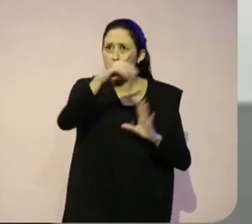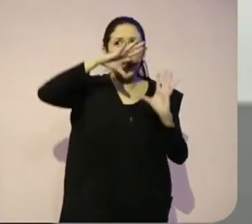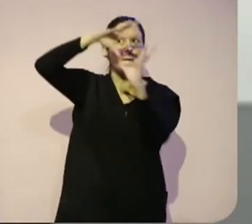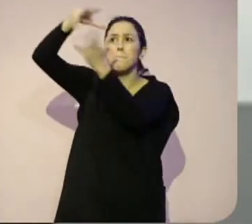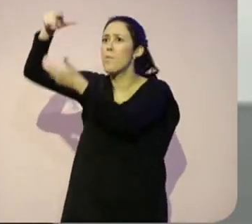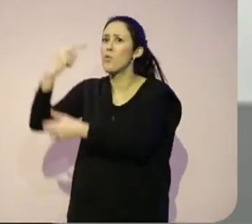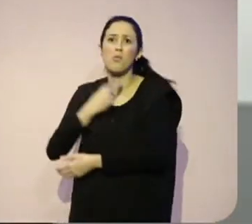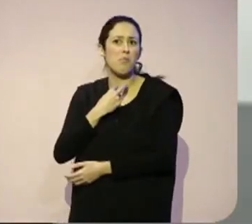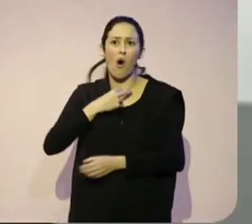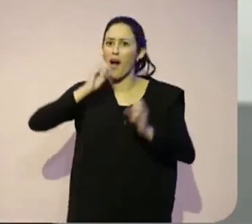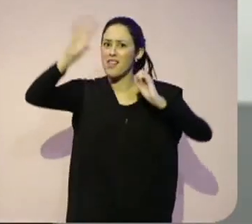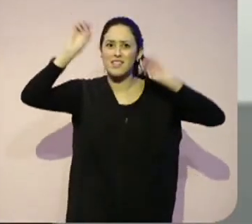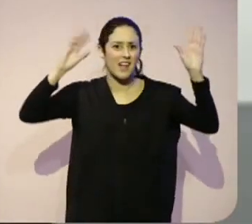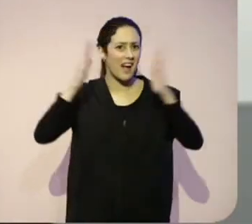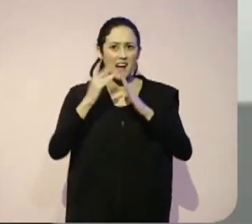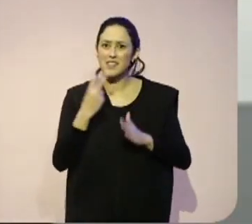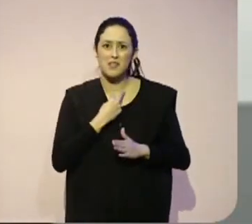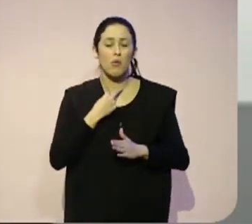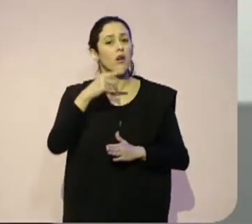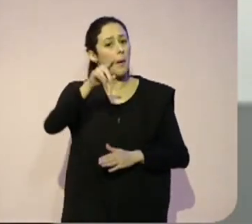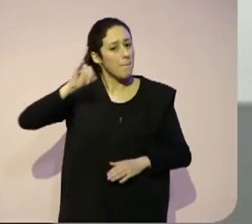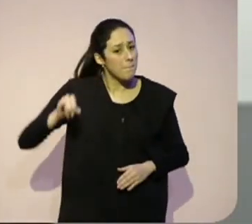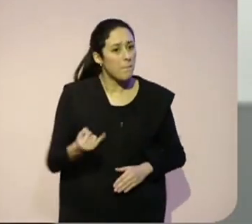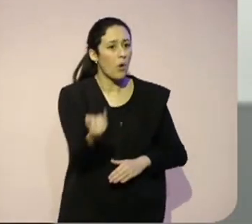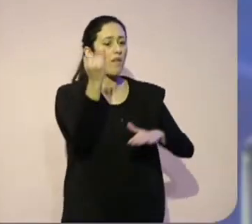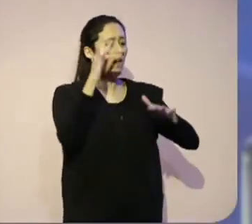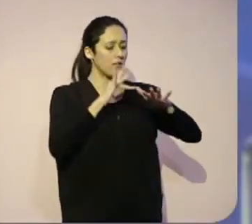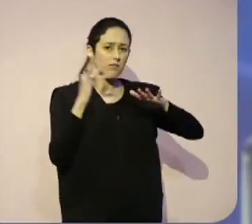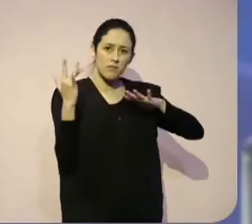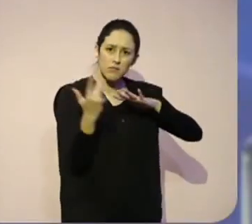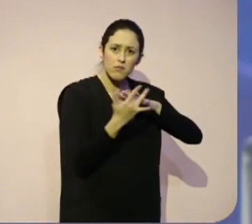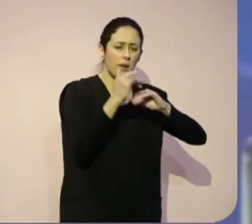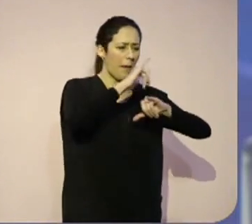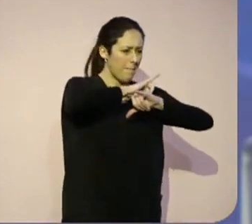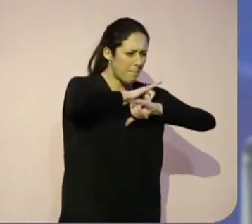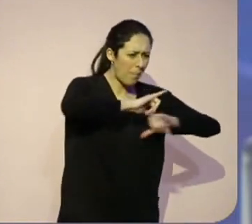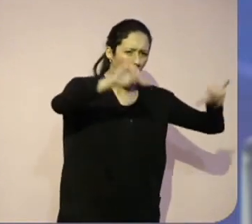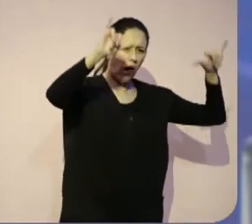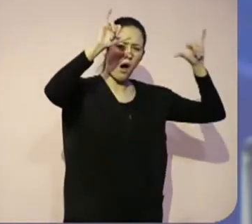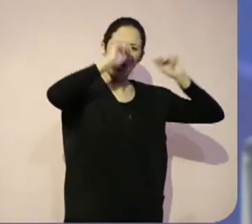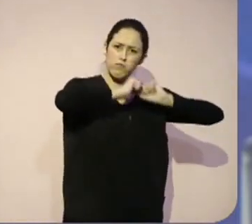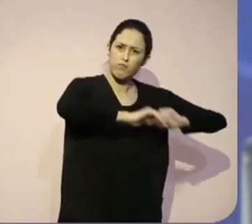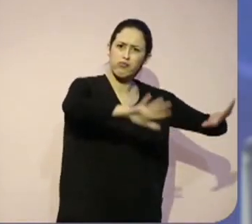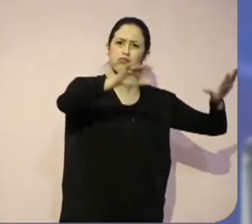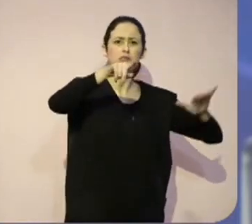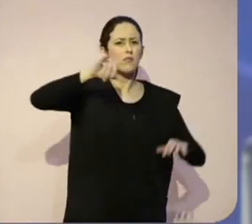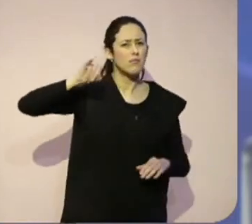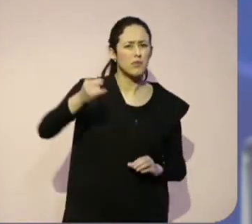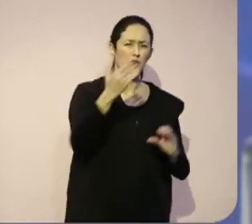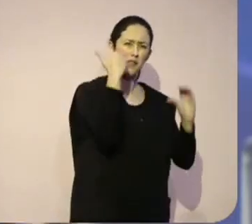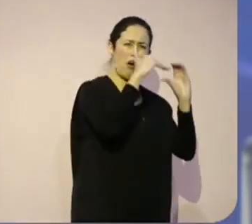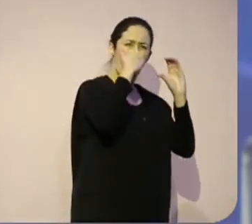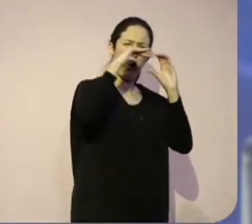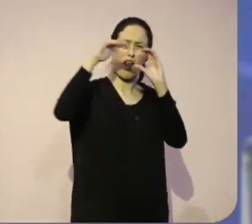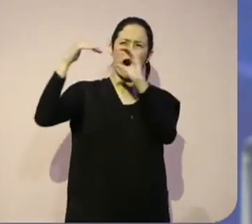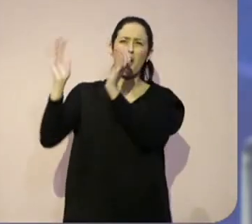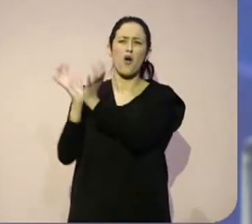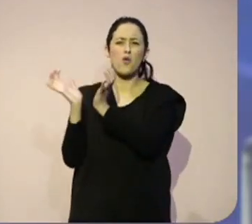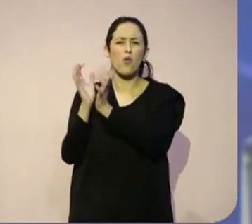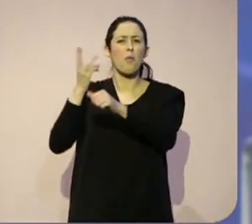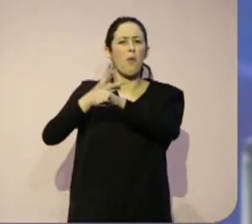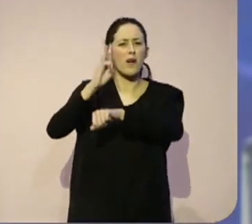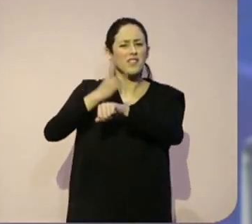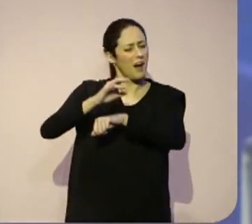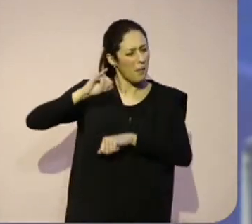Então agora é a hora que você pode usar as redes sociais. Agora é a hora que você pode mandar mensagem para tudo quanto é grupo do